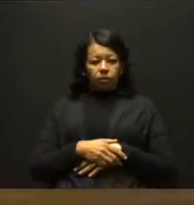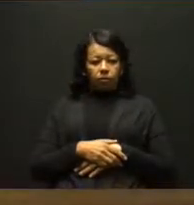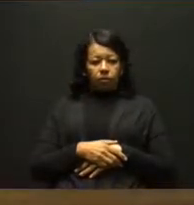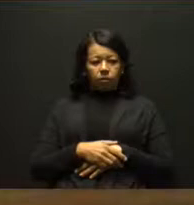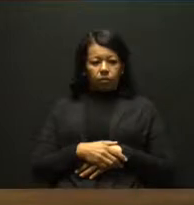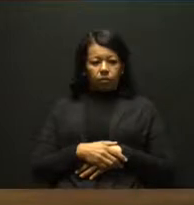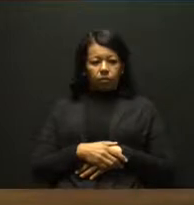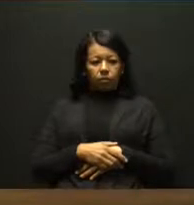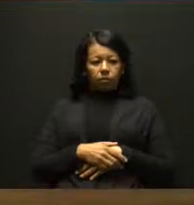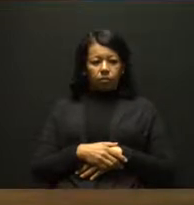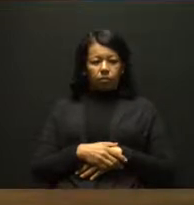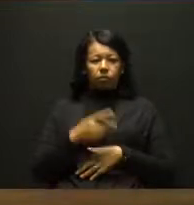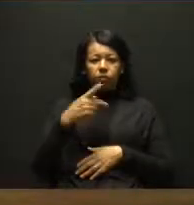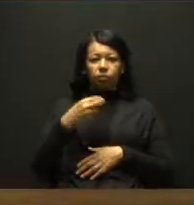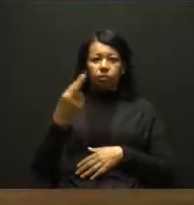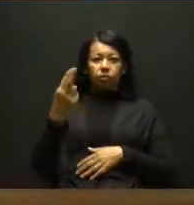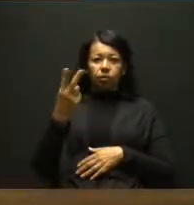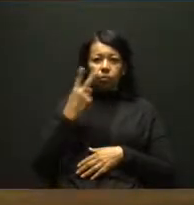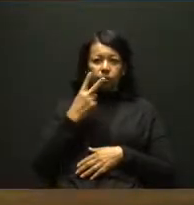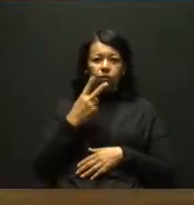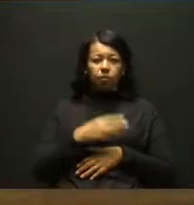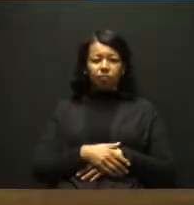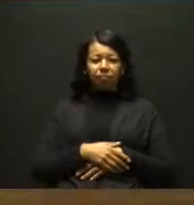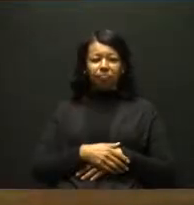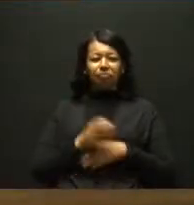para que nós possamos responder